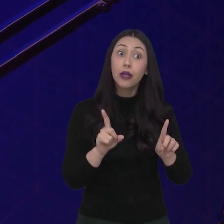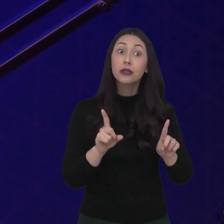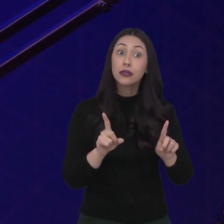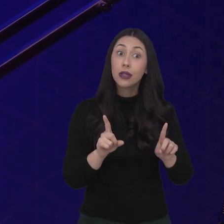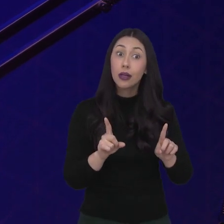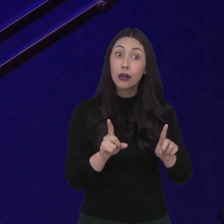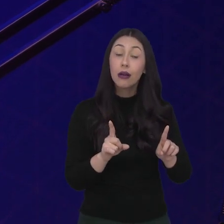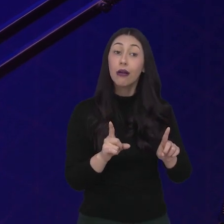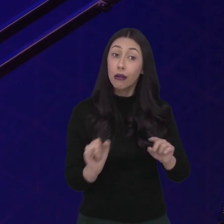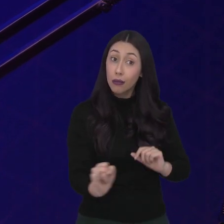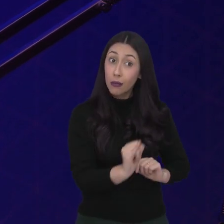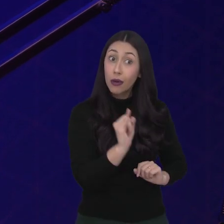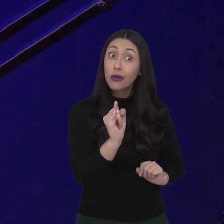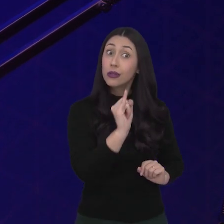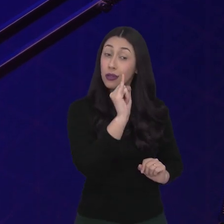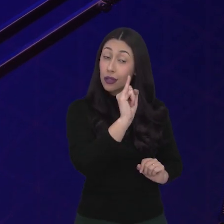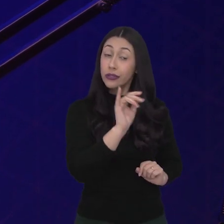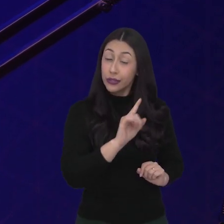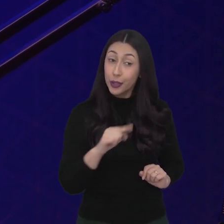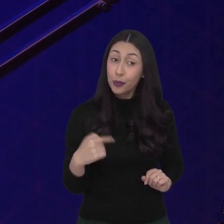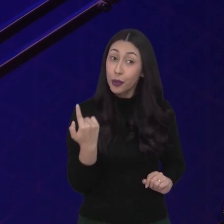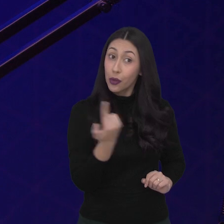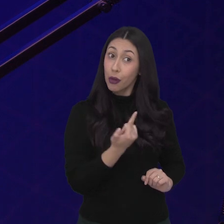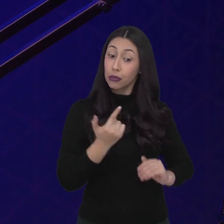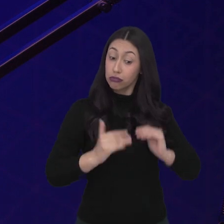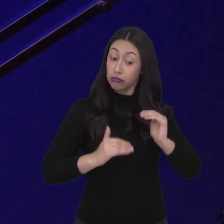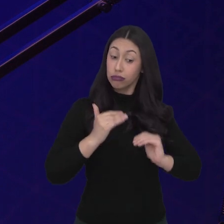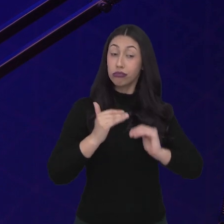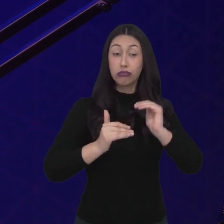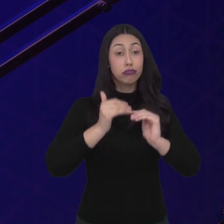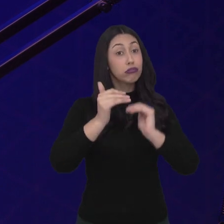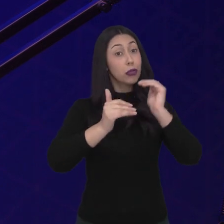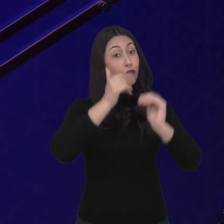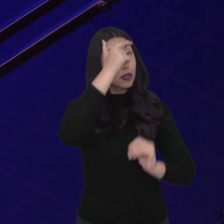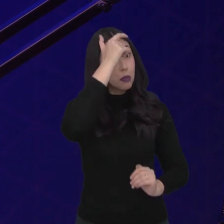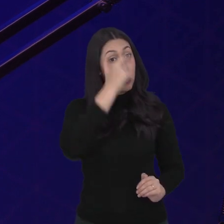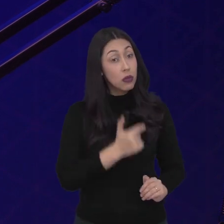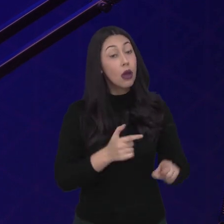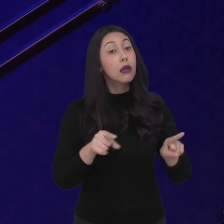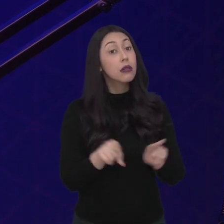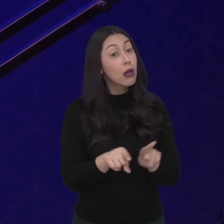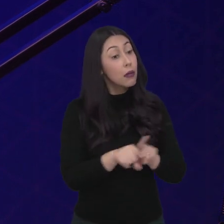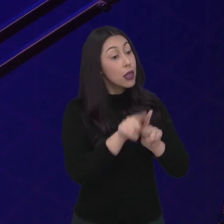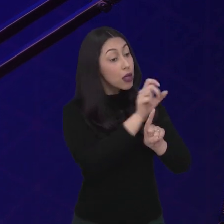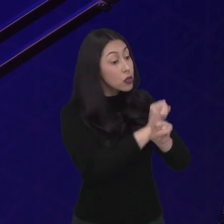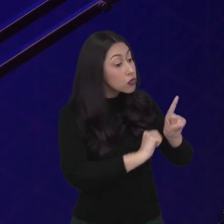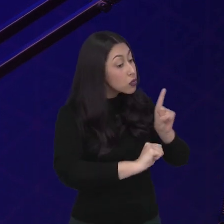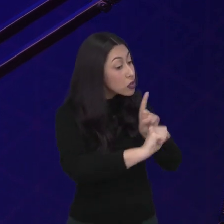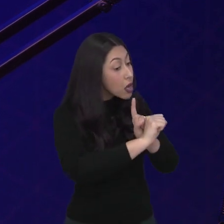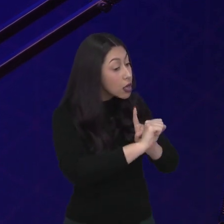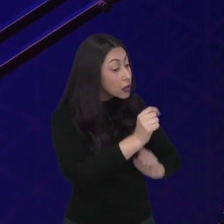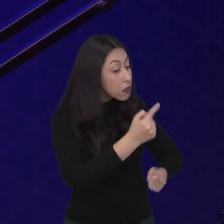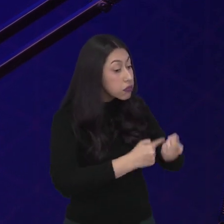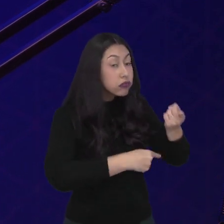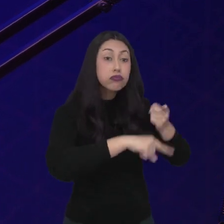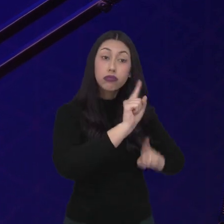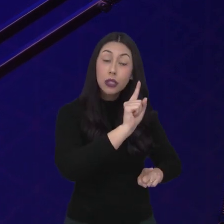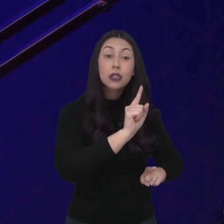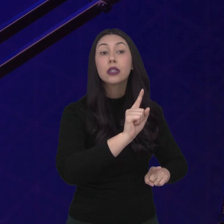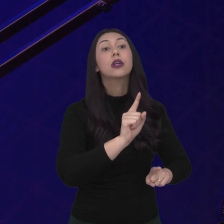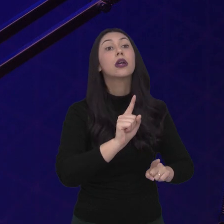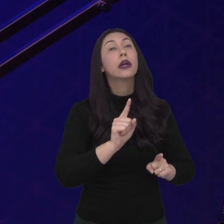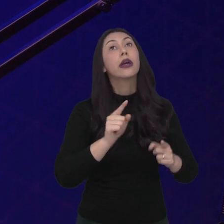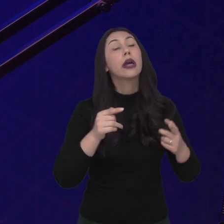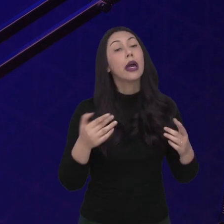a criatividade são extremamente importantes para o nosso desenvolvimento como pessoa e como sociedade, né? Como eu tava